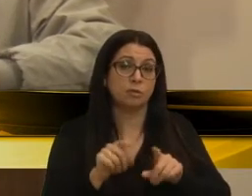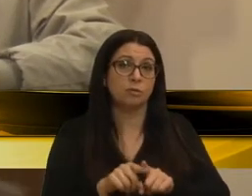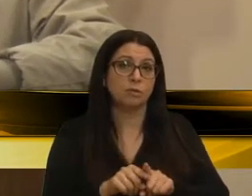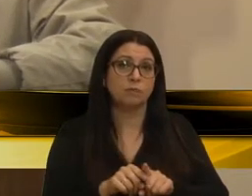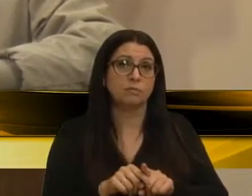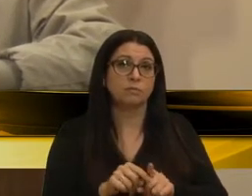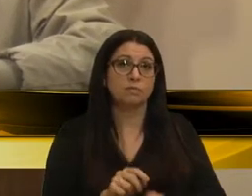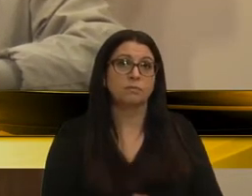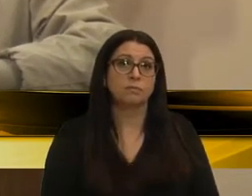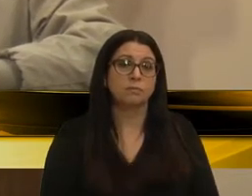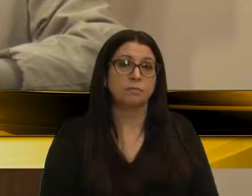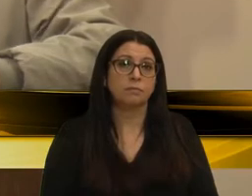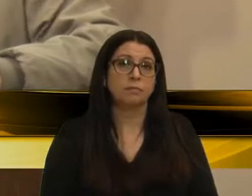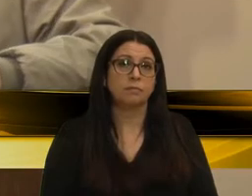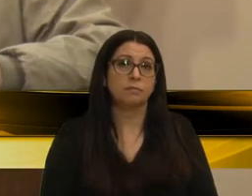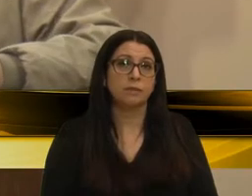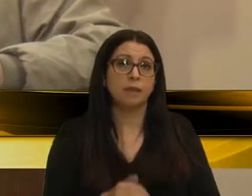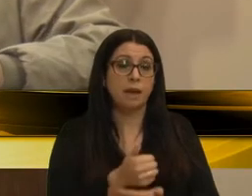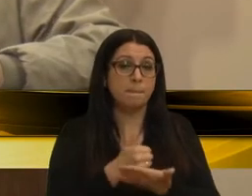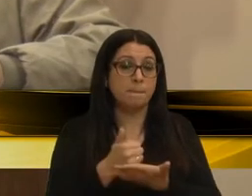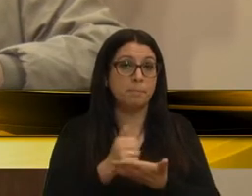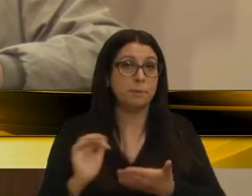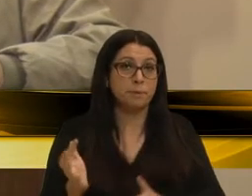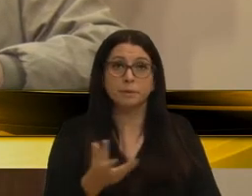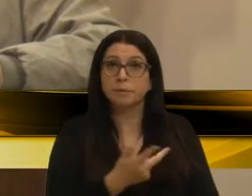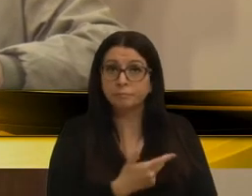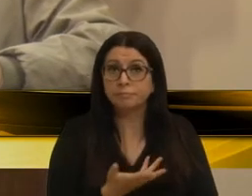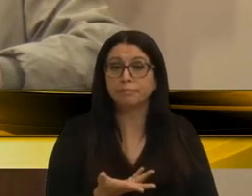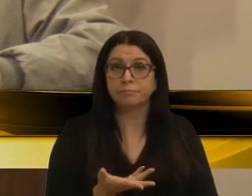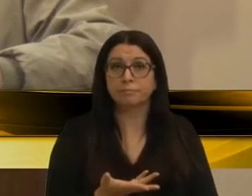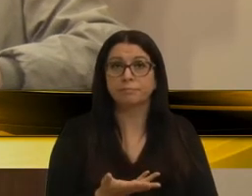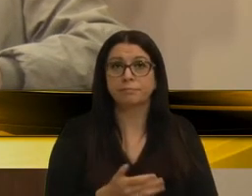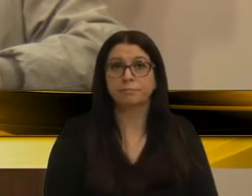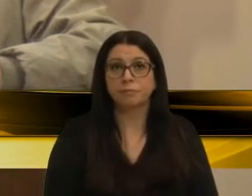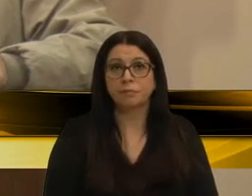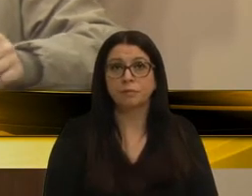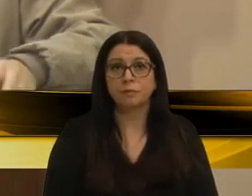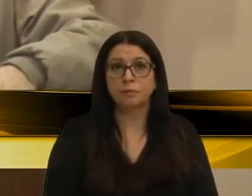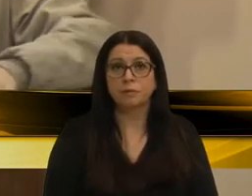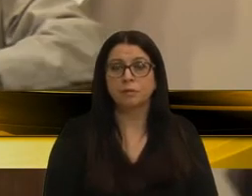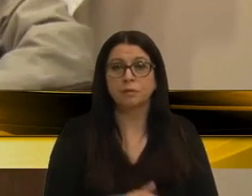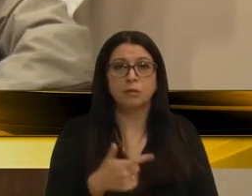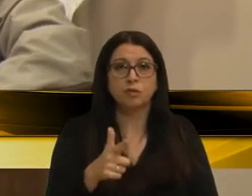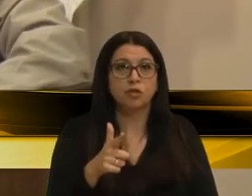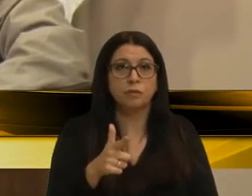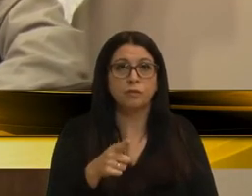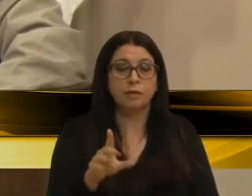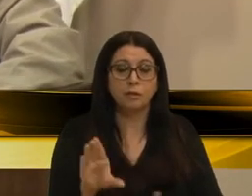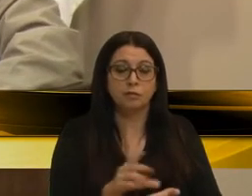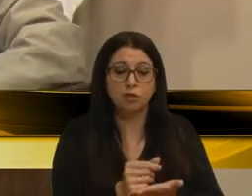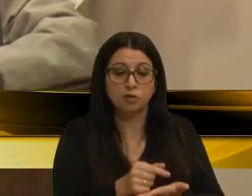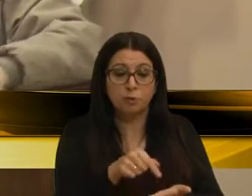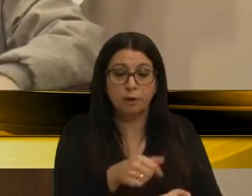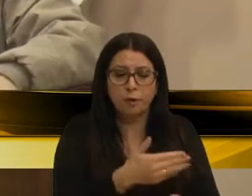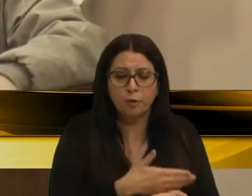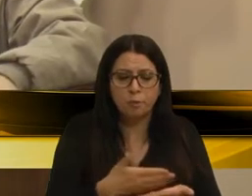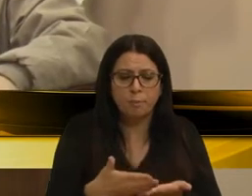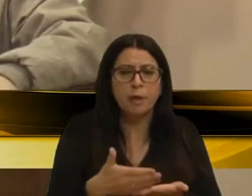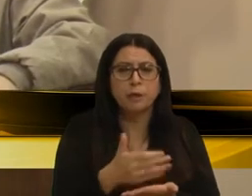educação era a base de tudo. E se não tiver o investimento lá na base, na